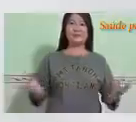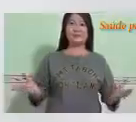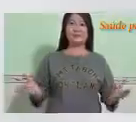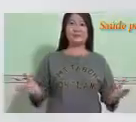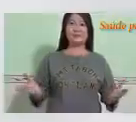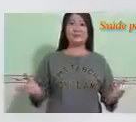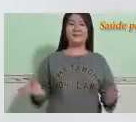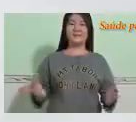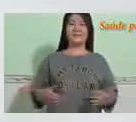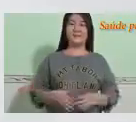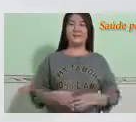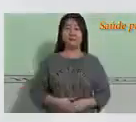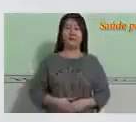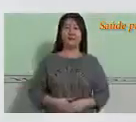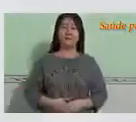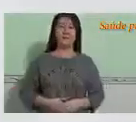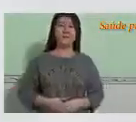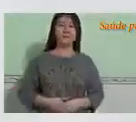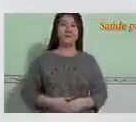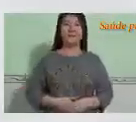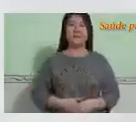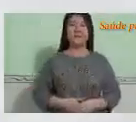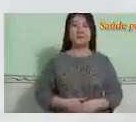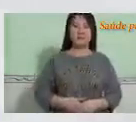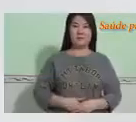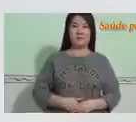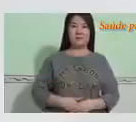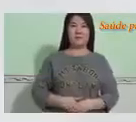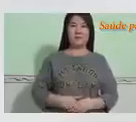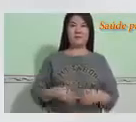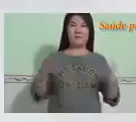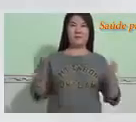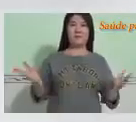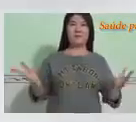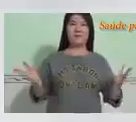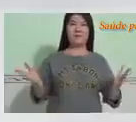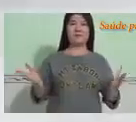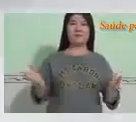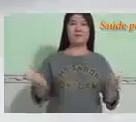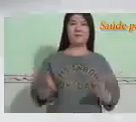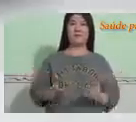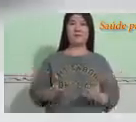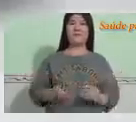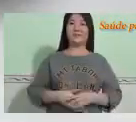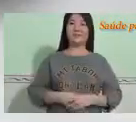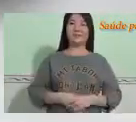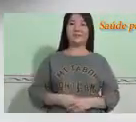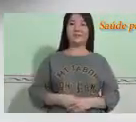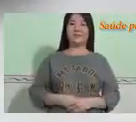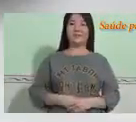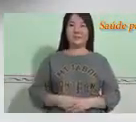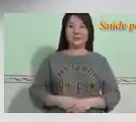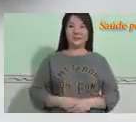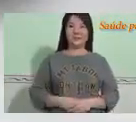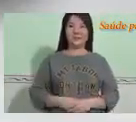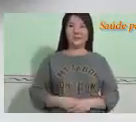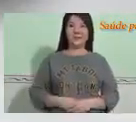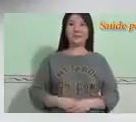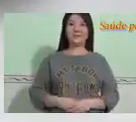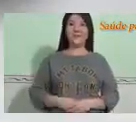A gripe durante a gravidez é facilmente combatida pelo próprio organismo, vendo o desaparecimento dos sintomas